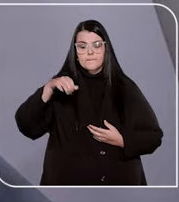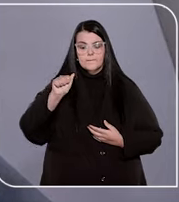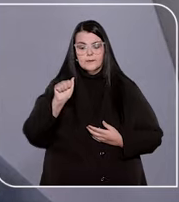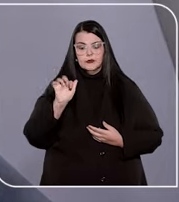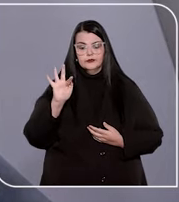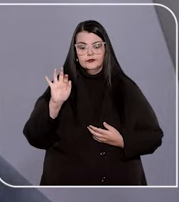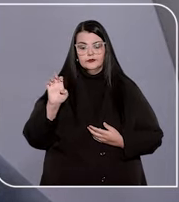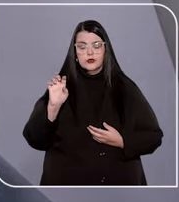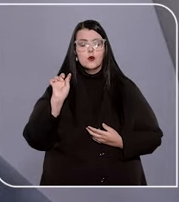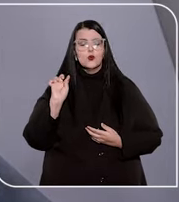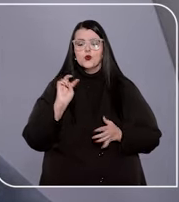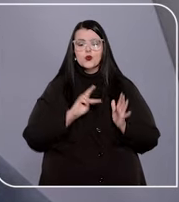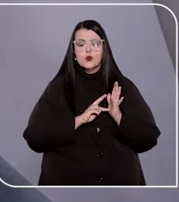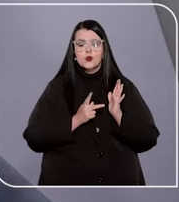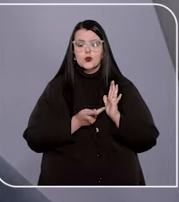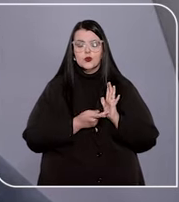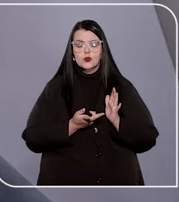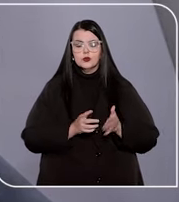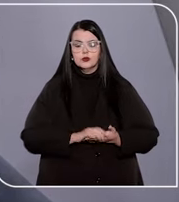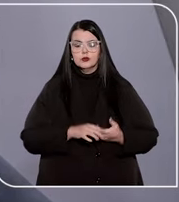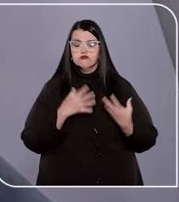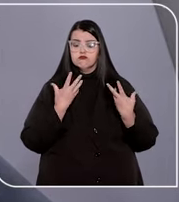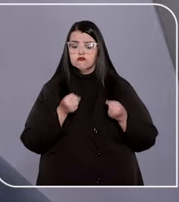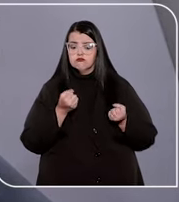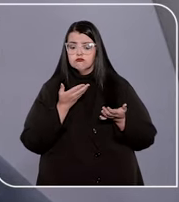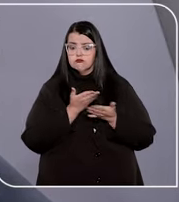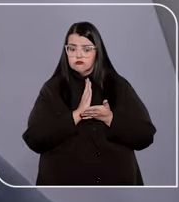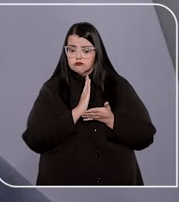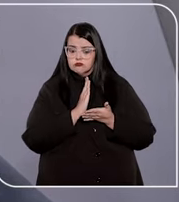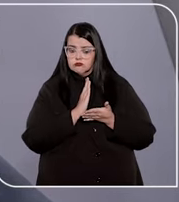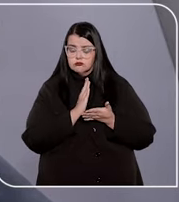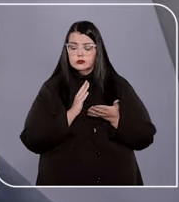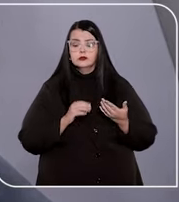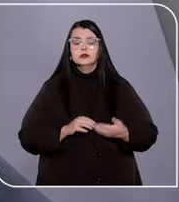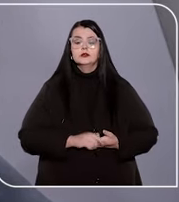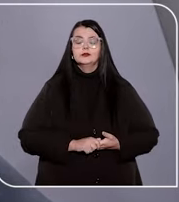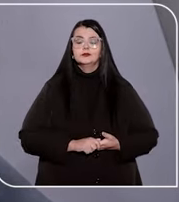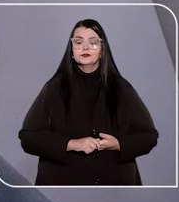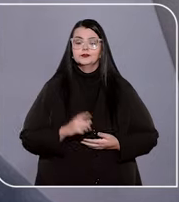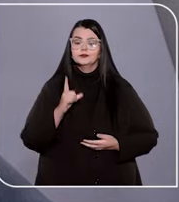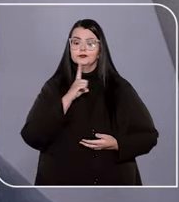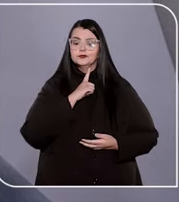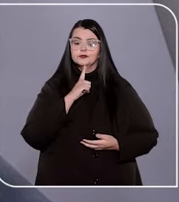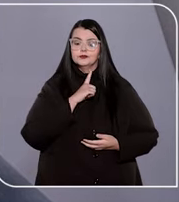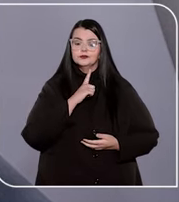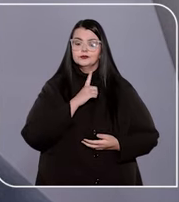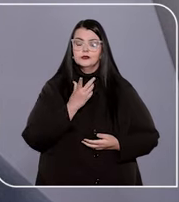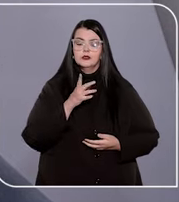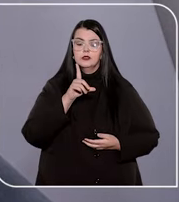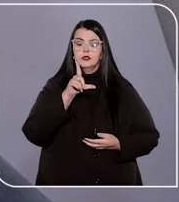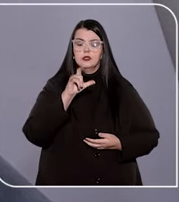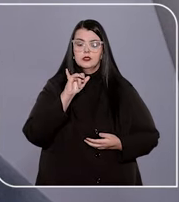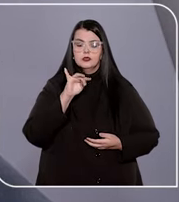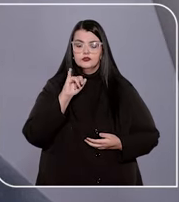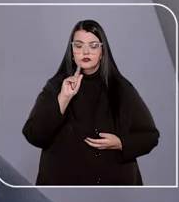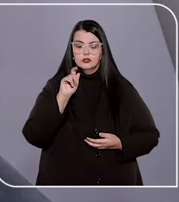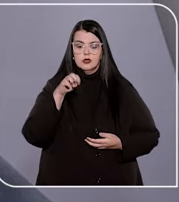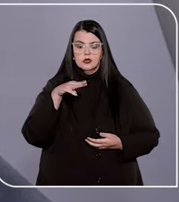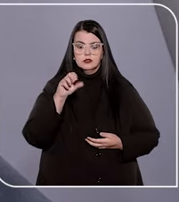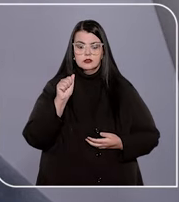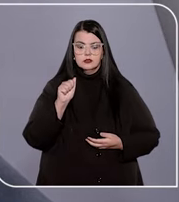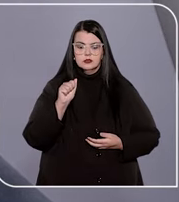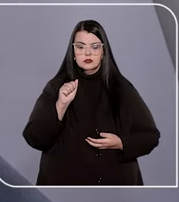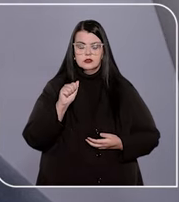significa, né? E nesse juízo de admissibilidade, então, do recurso extraordinário, se houver esse tipo de litigância aí de má-fé, cabe